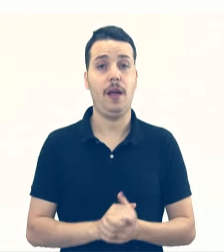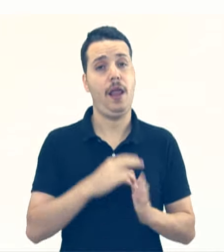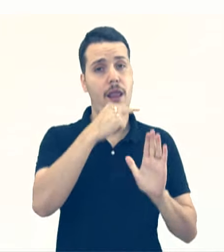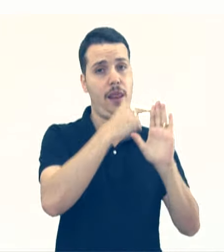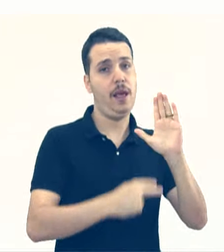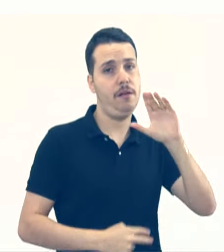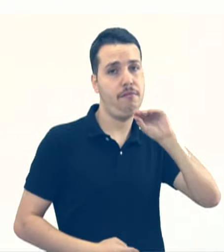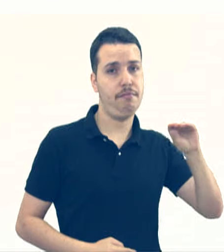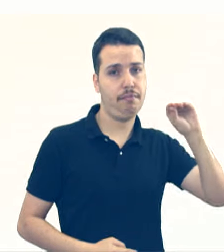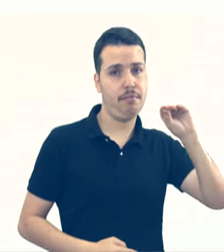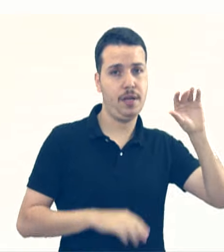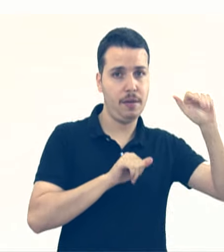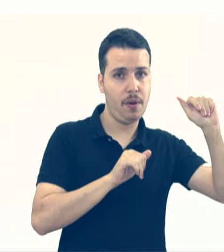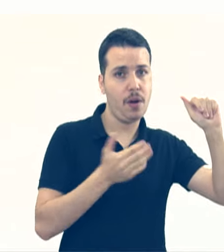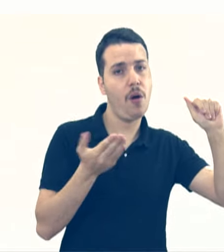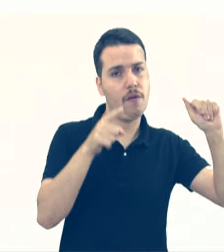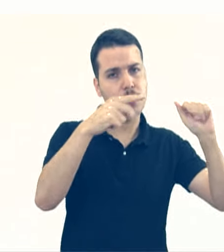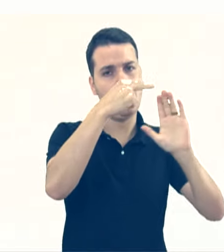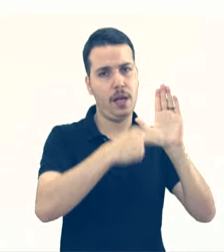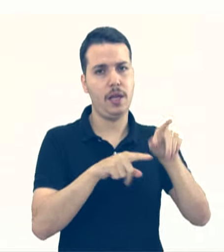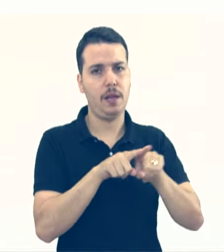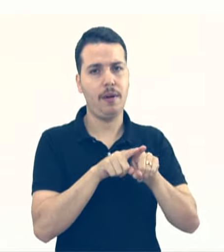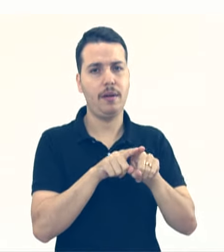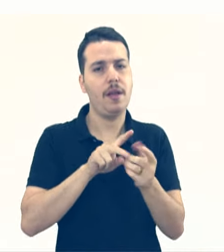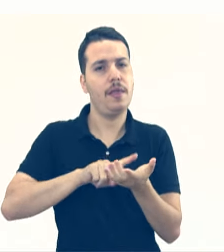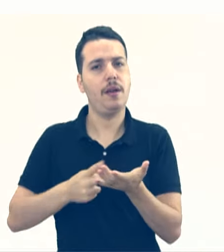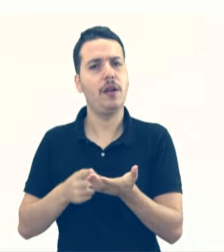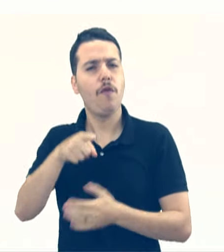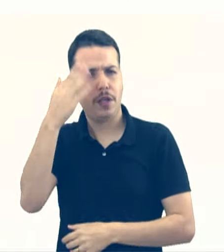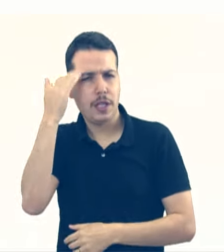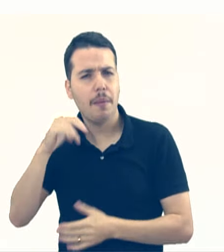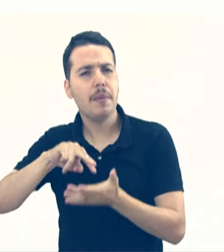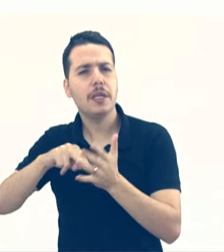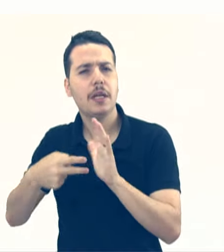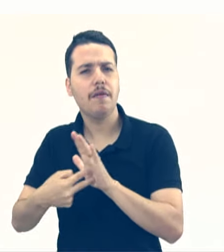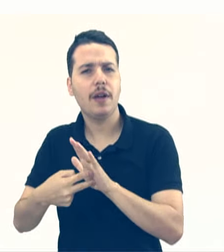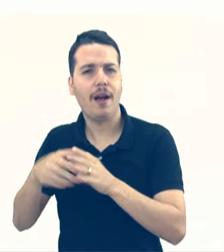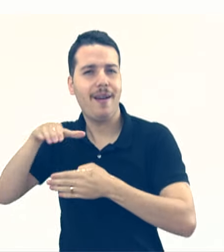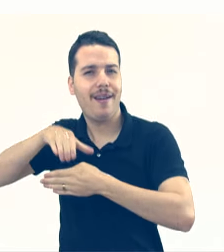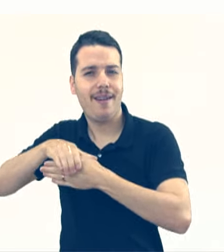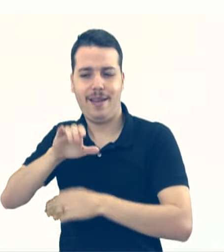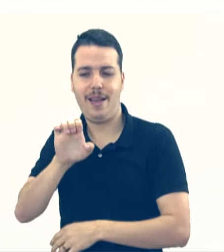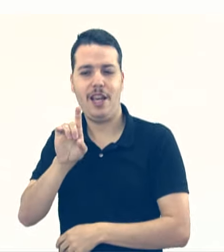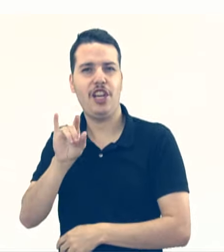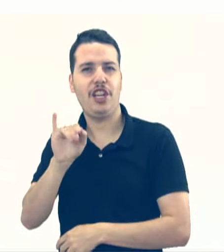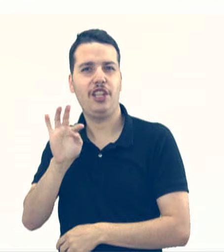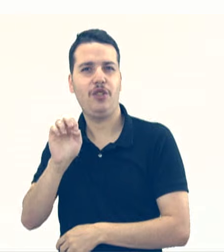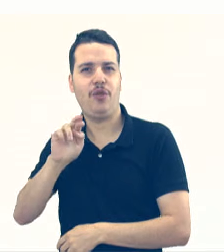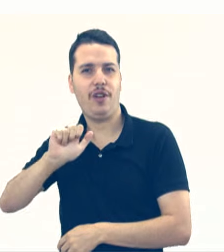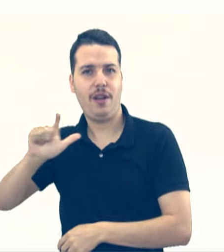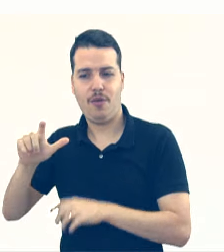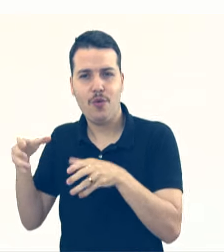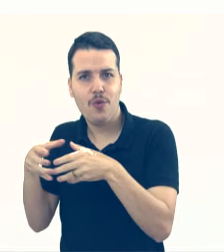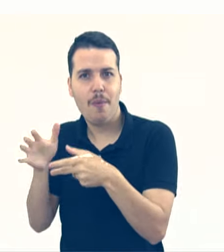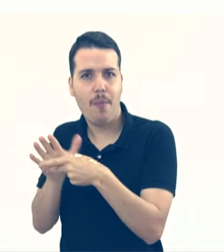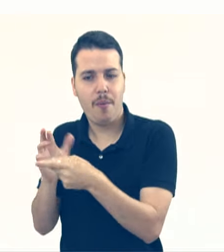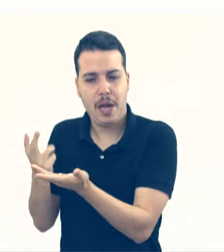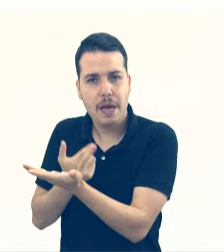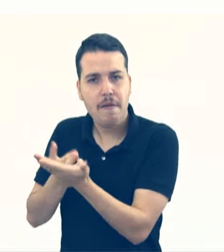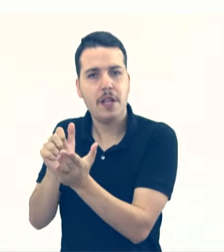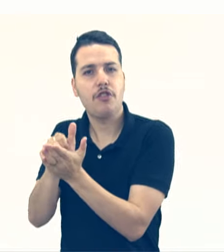periódico ou de uma revista? Você sabe o que é um editorial de um jornal ou de uma revista? Segundo os